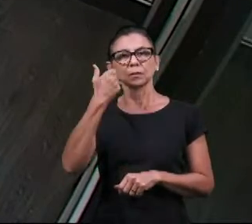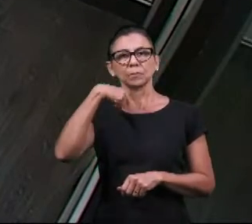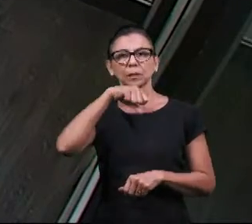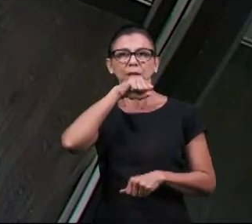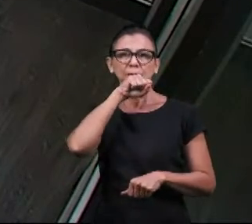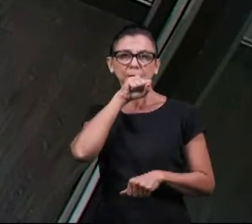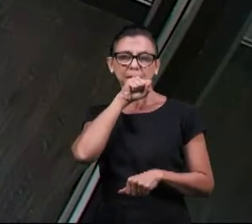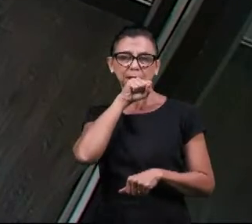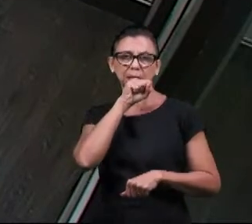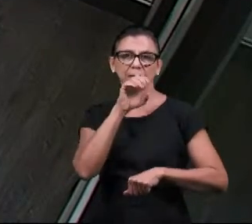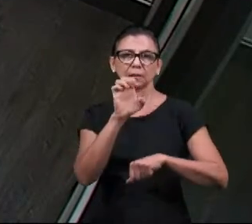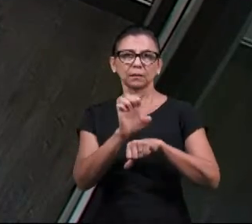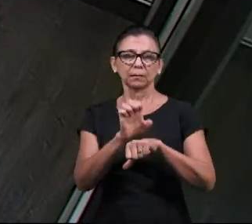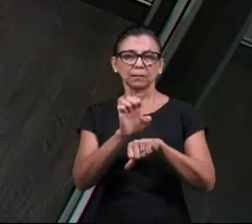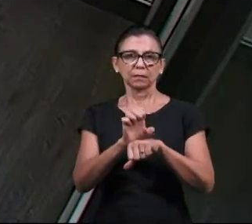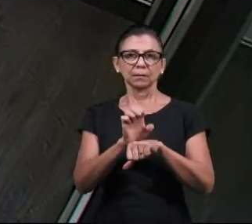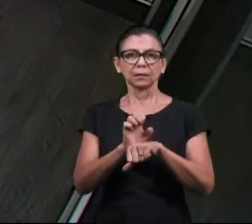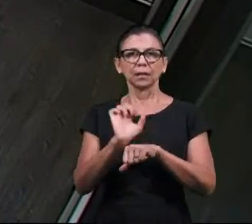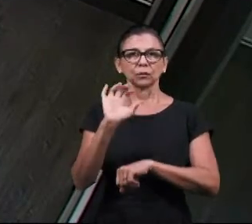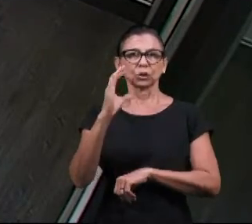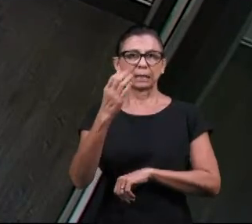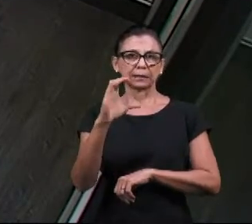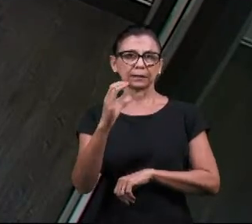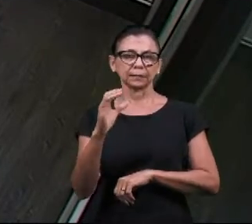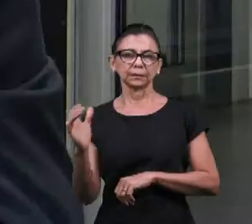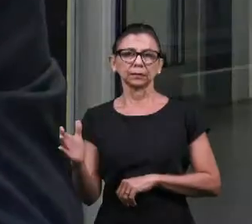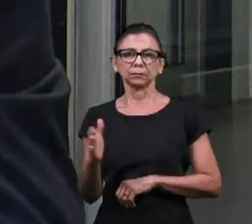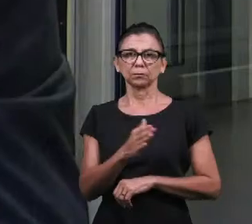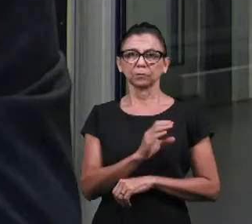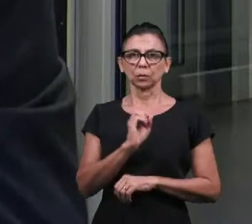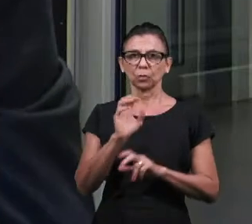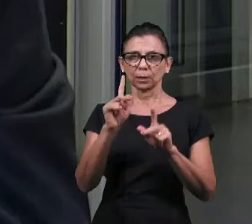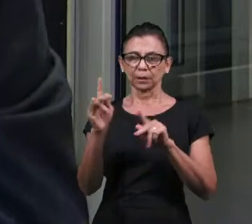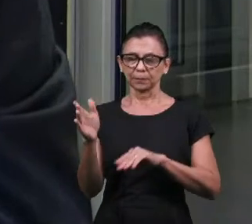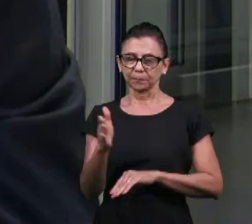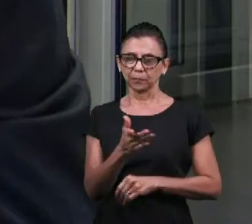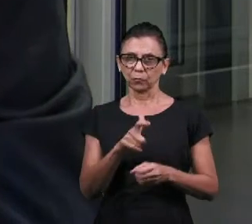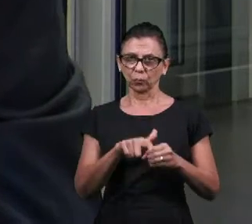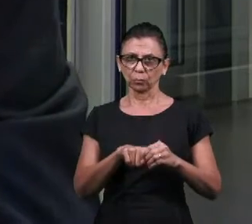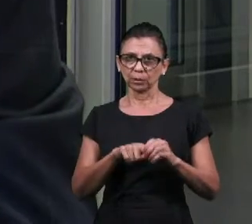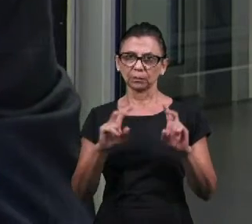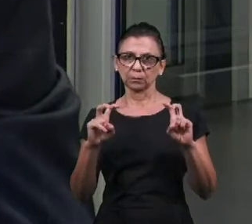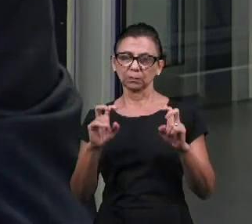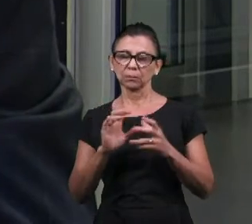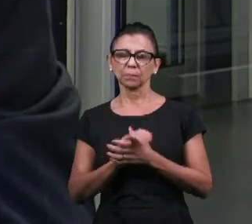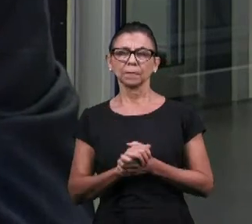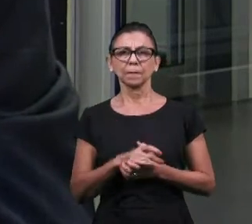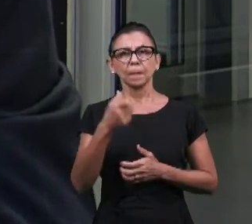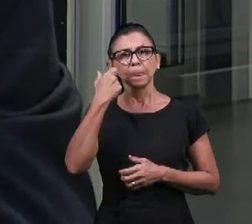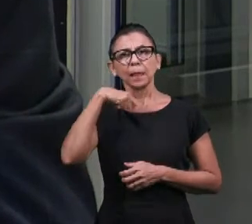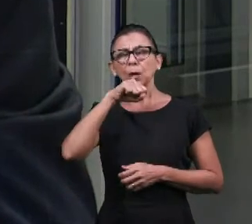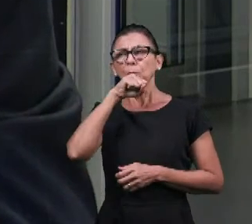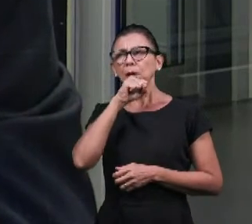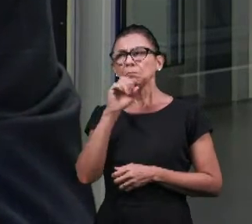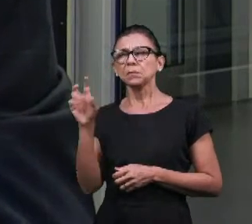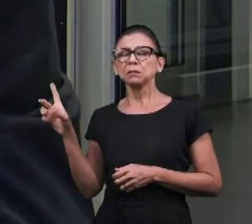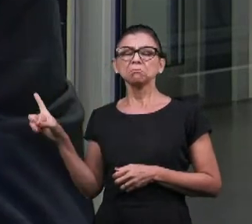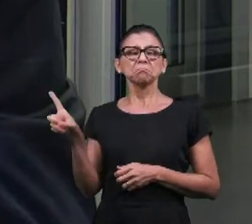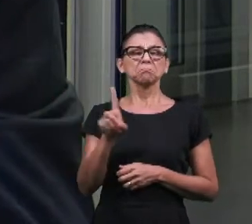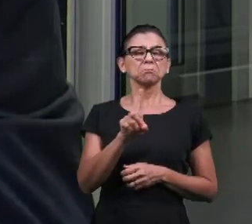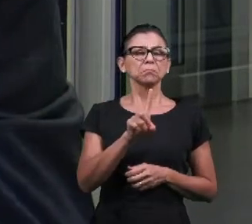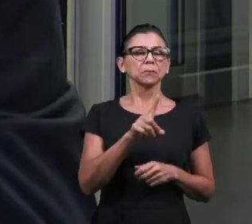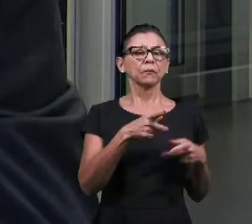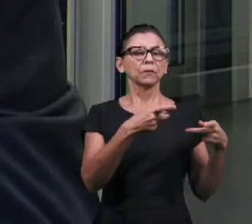Espírito Santo. E minha mãe veio aqui para minha casa, ficou 2 dias. Eu fui para a igreja de Coqueiral com ela como convidado. Ela